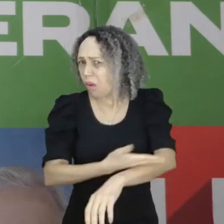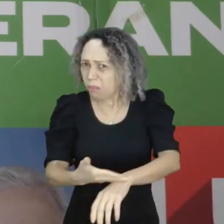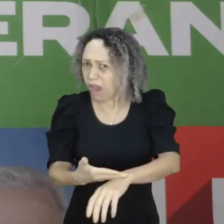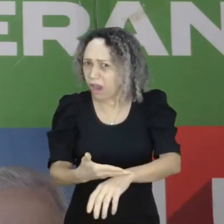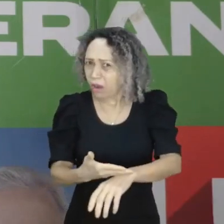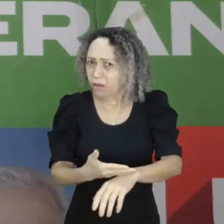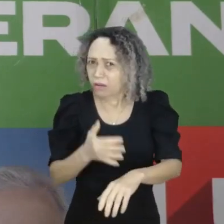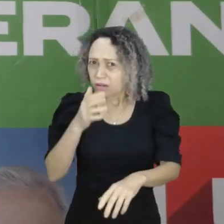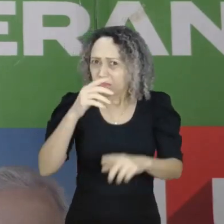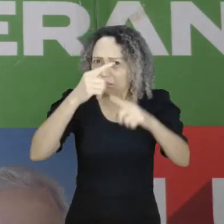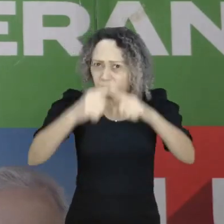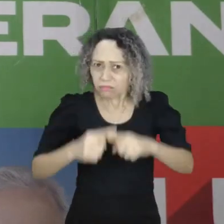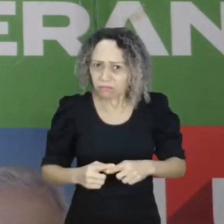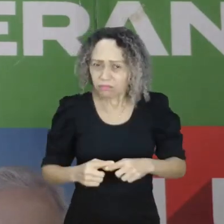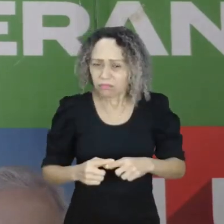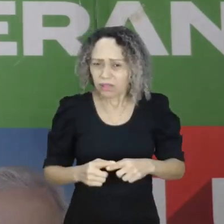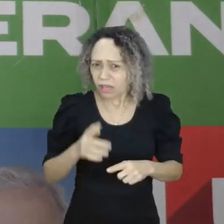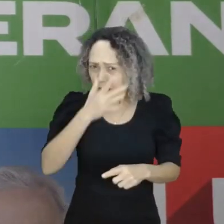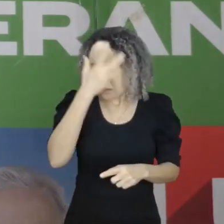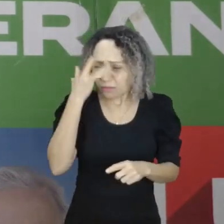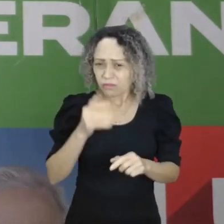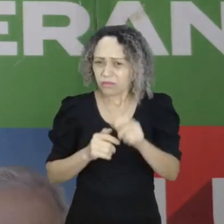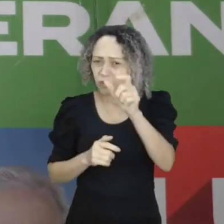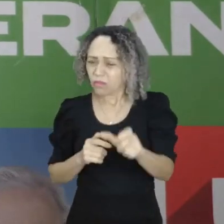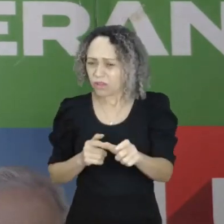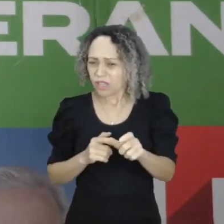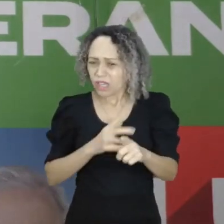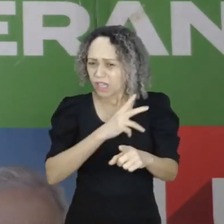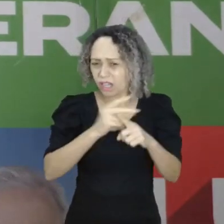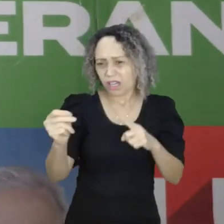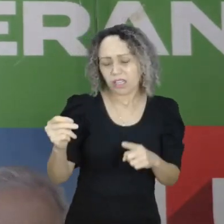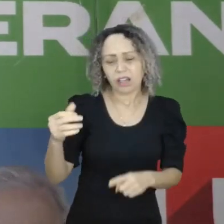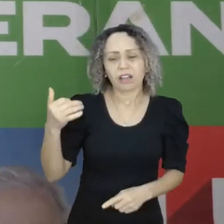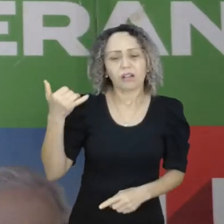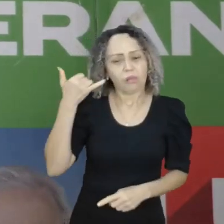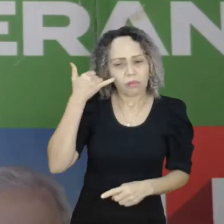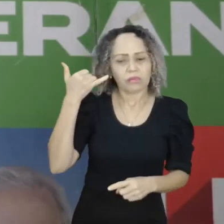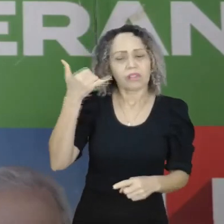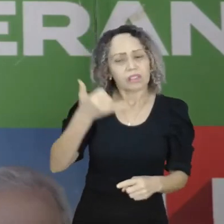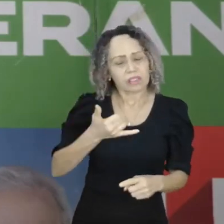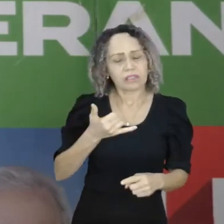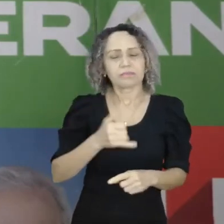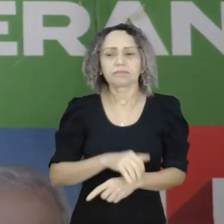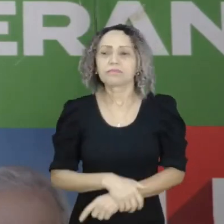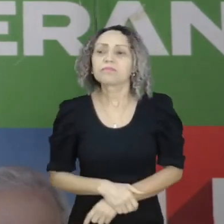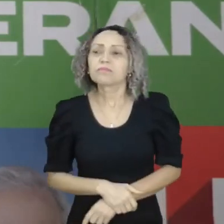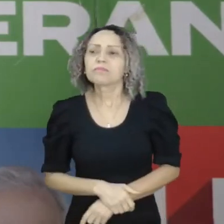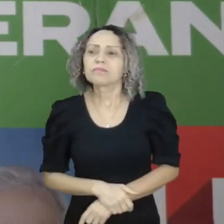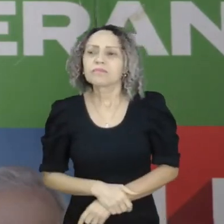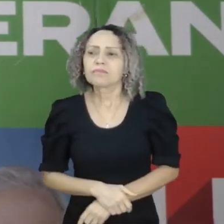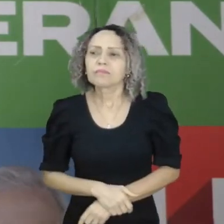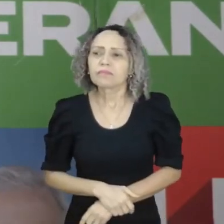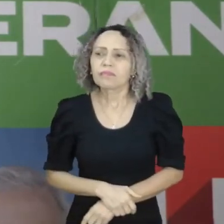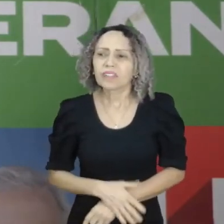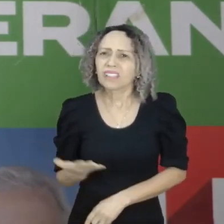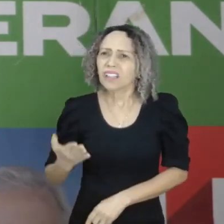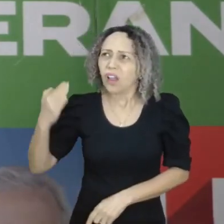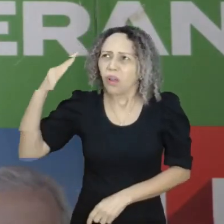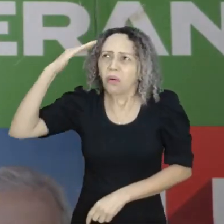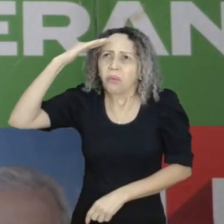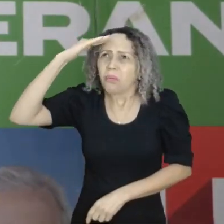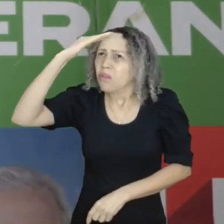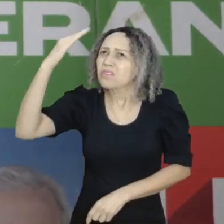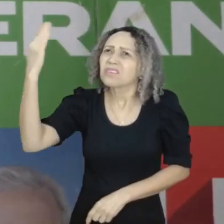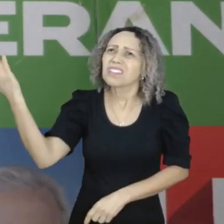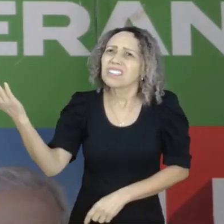ele colocou nas urnas é uma suspeição que não tem nenhuma procedência. Ele foi eleito metade dos seus mandatos de deputado pela